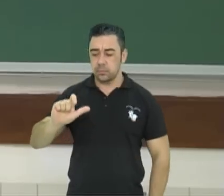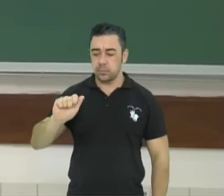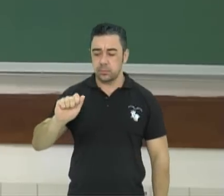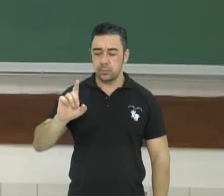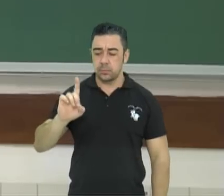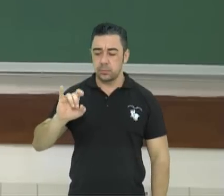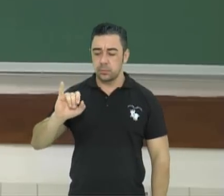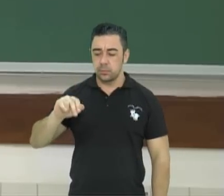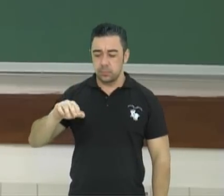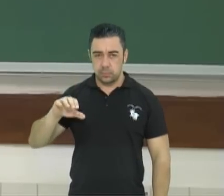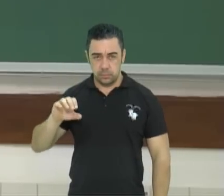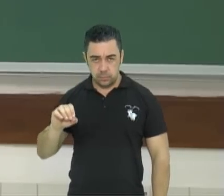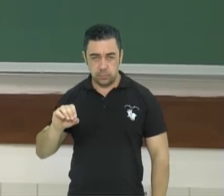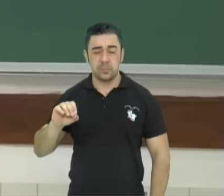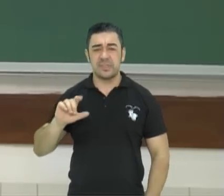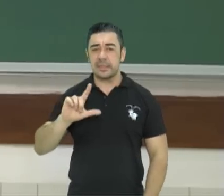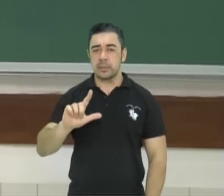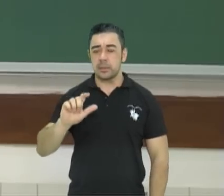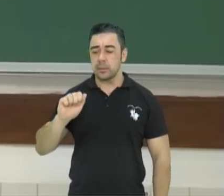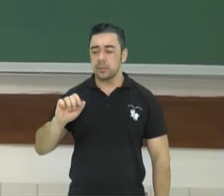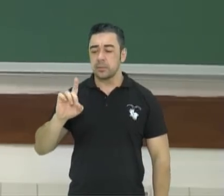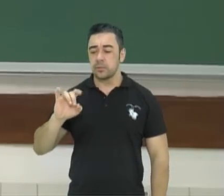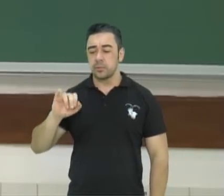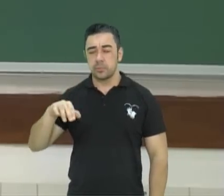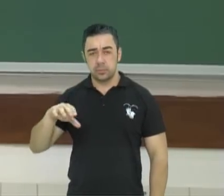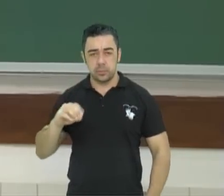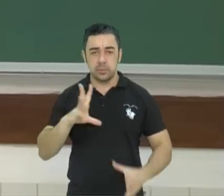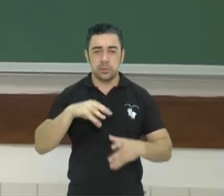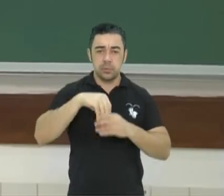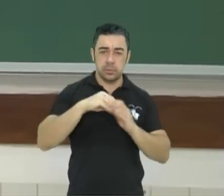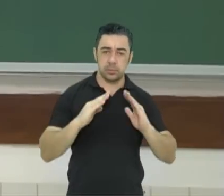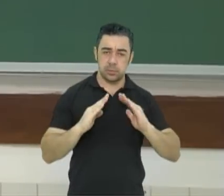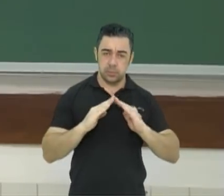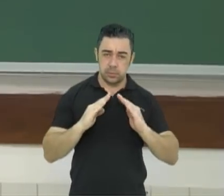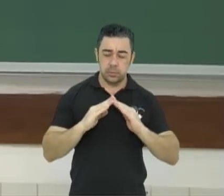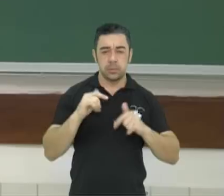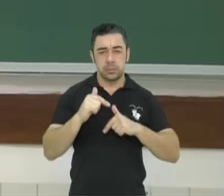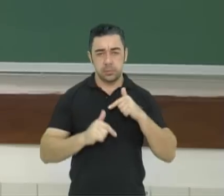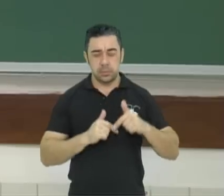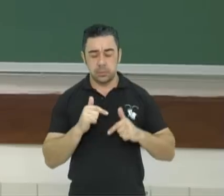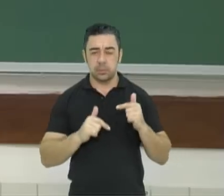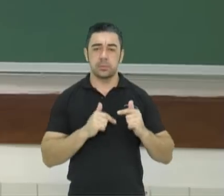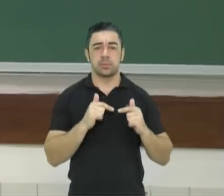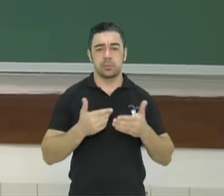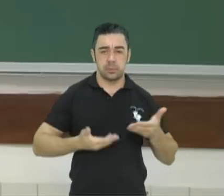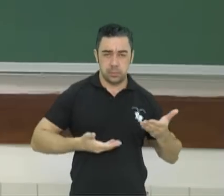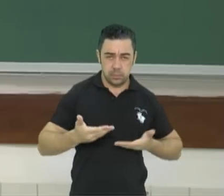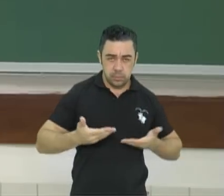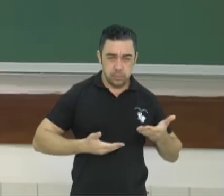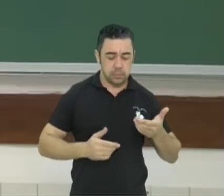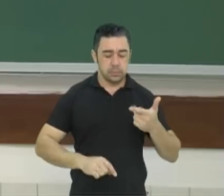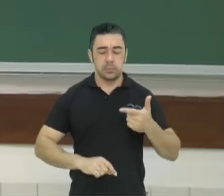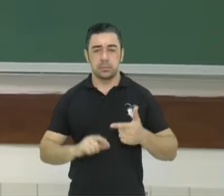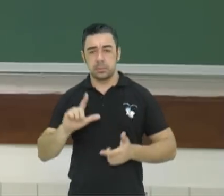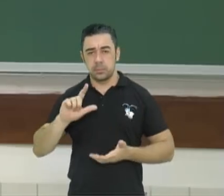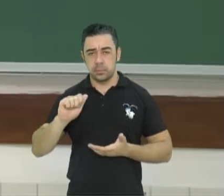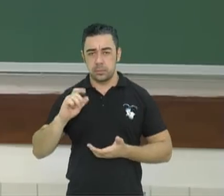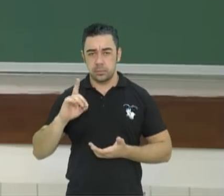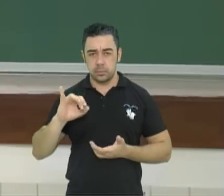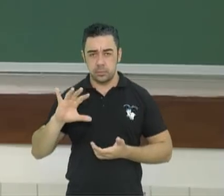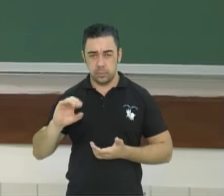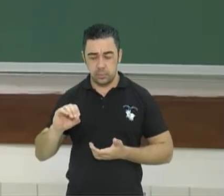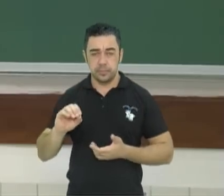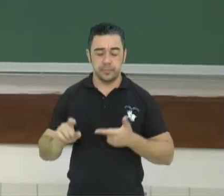uma convivência caseira com os seus senhores, com os trabalhos mais domésticos. Os ladinos os boçais eram